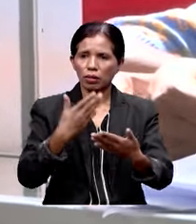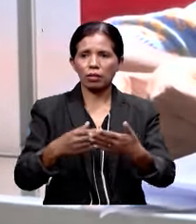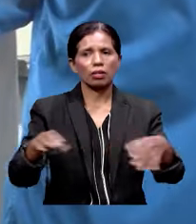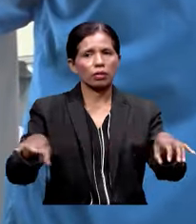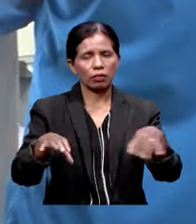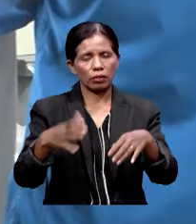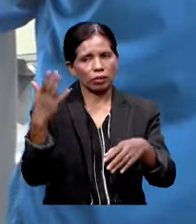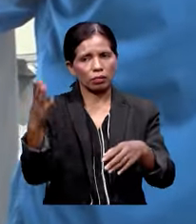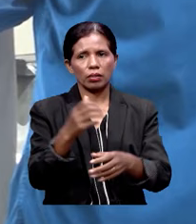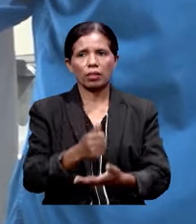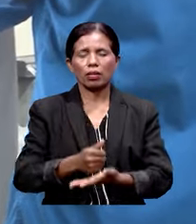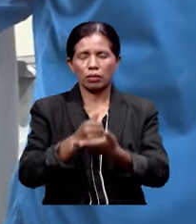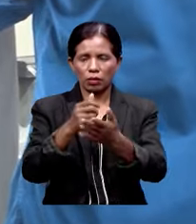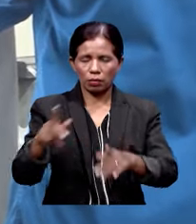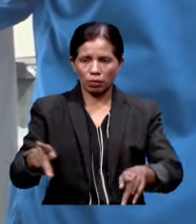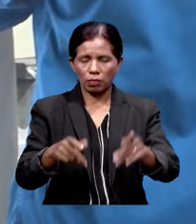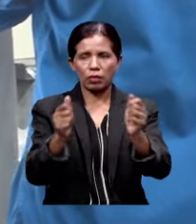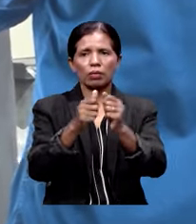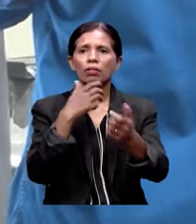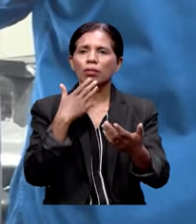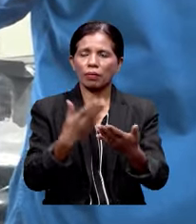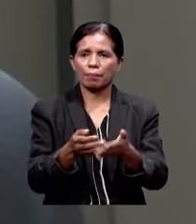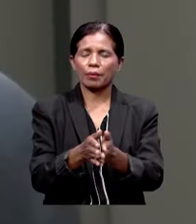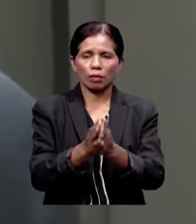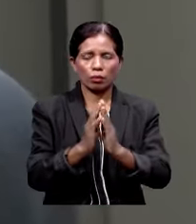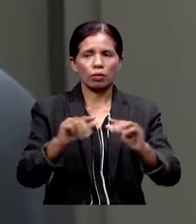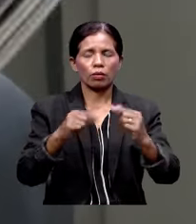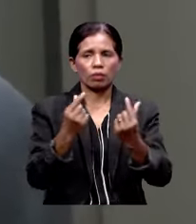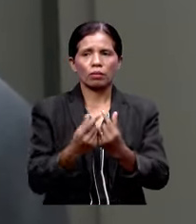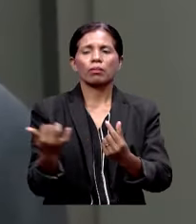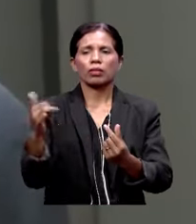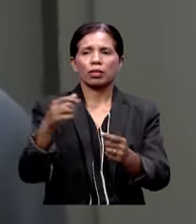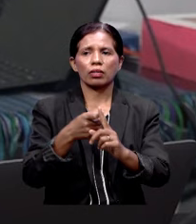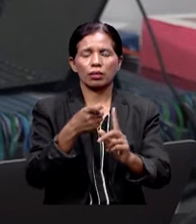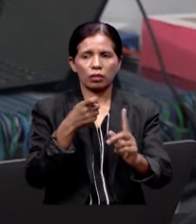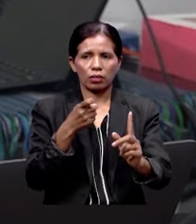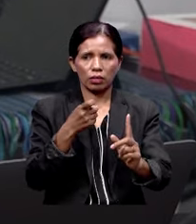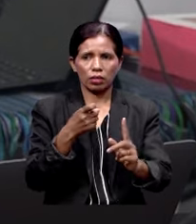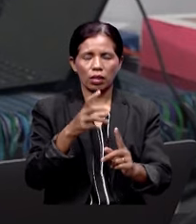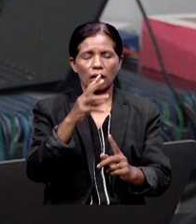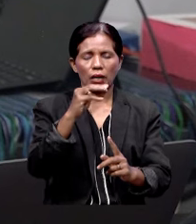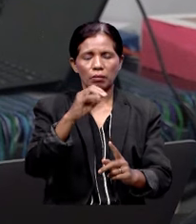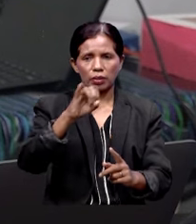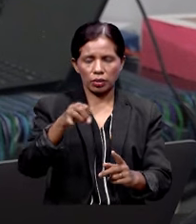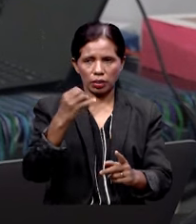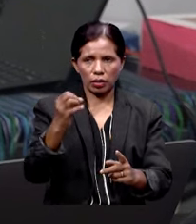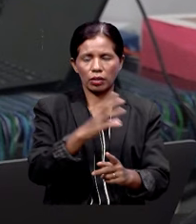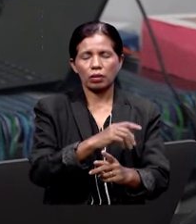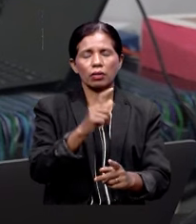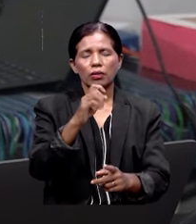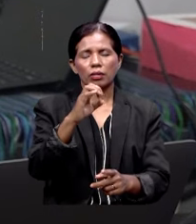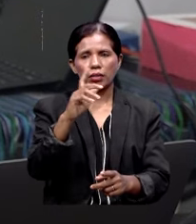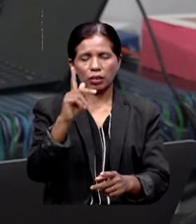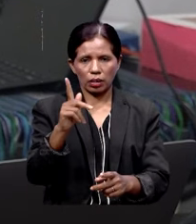refere nune bele atende publiku hodiak. Suba ekipa sira husi parte MG-nya nomos tiknya